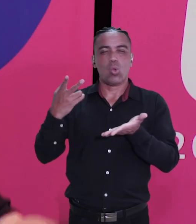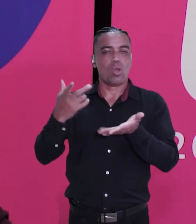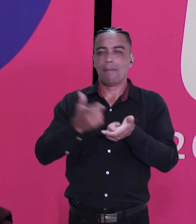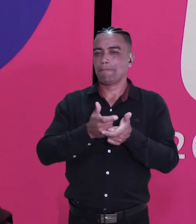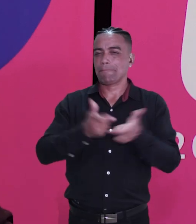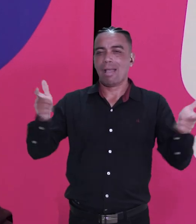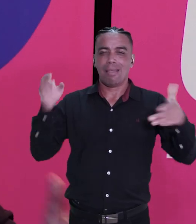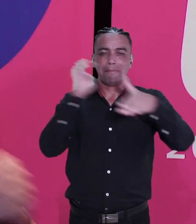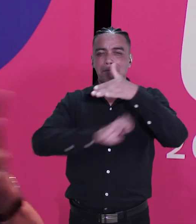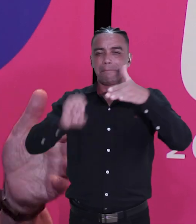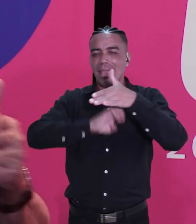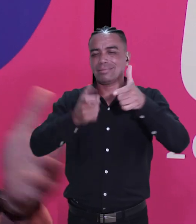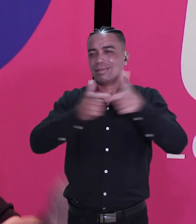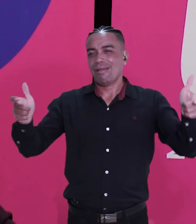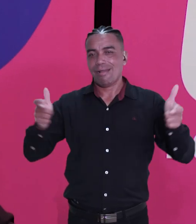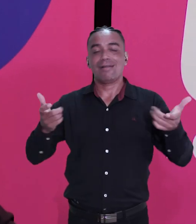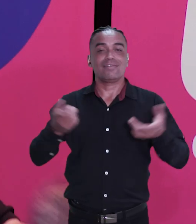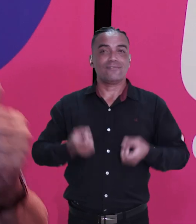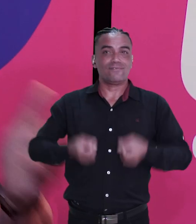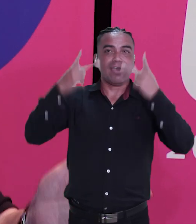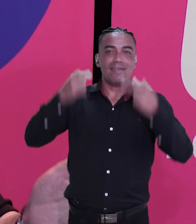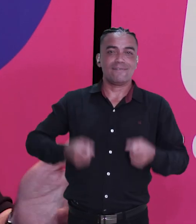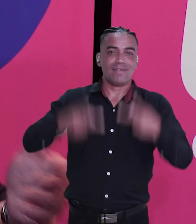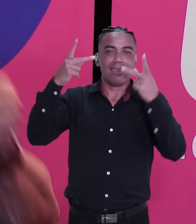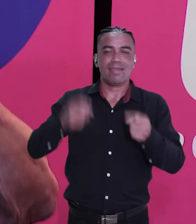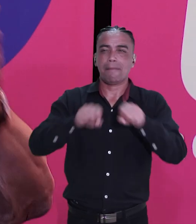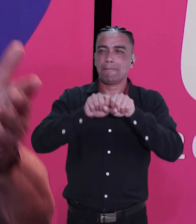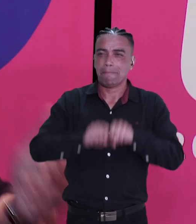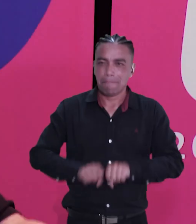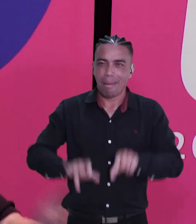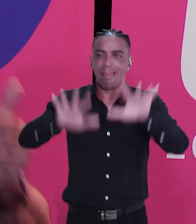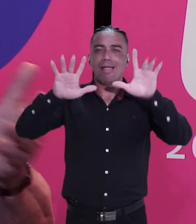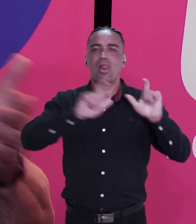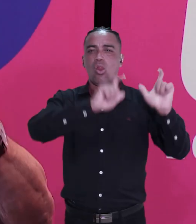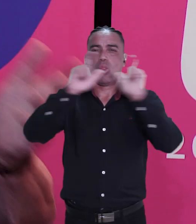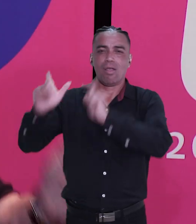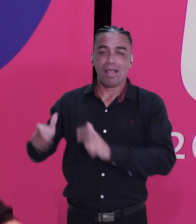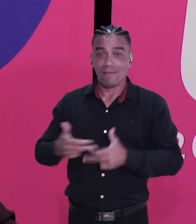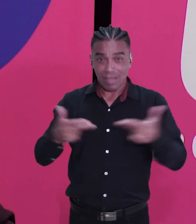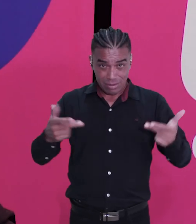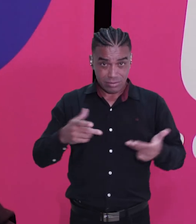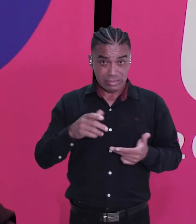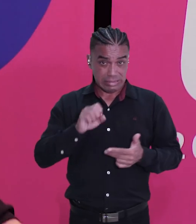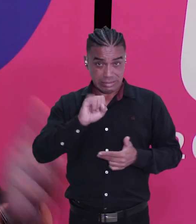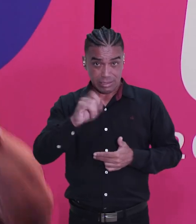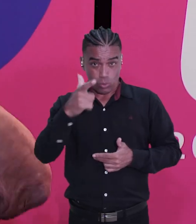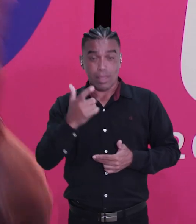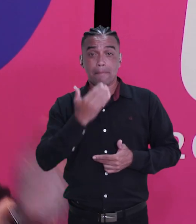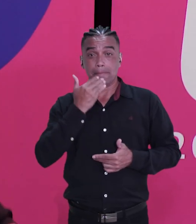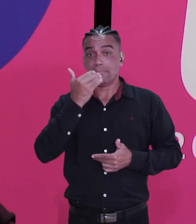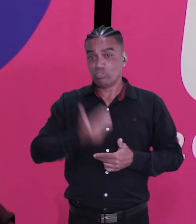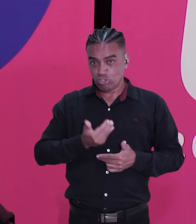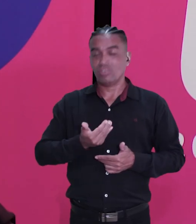editora grande, importante, né, que mantém o livro em catálogo, bota o livro, distribui bem o livro, está à venda em todo lugar, se não tiver é